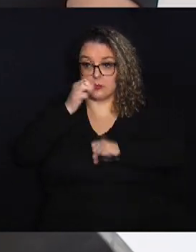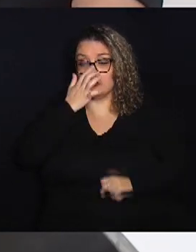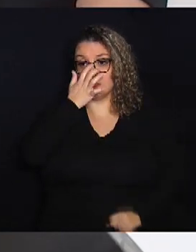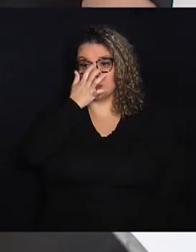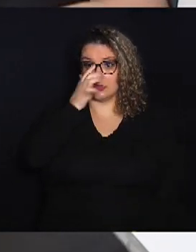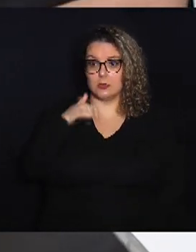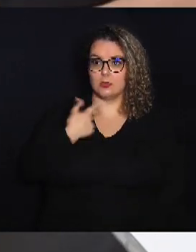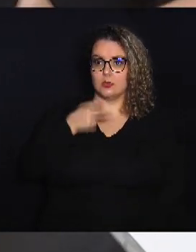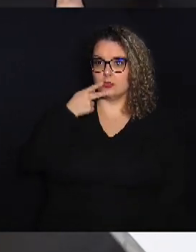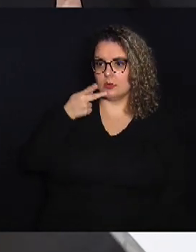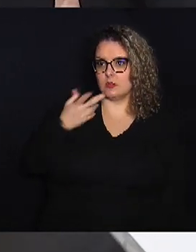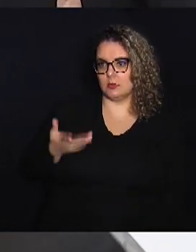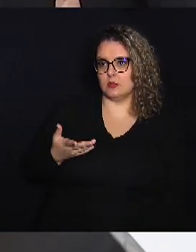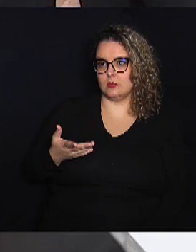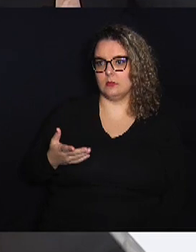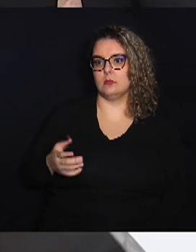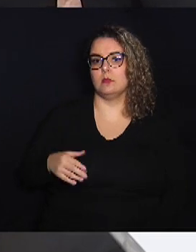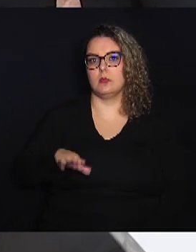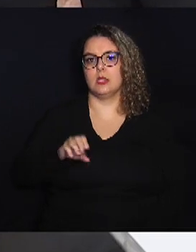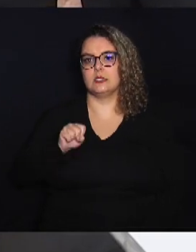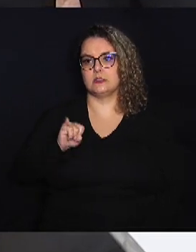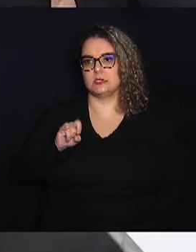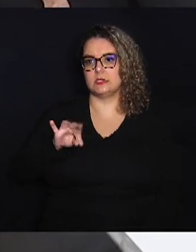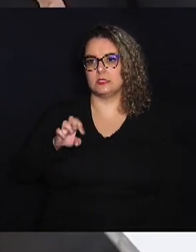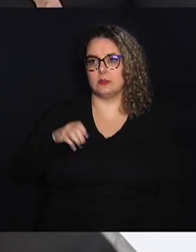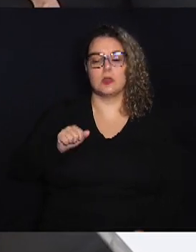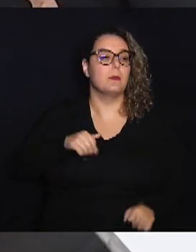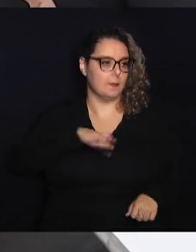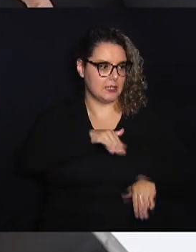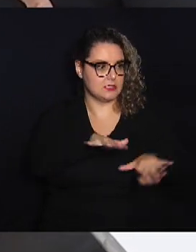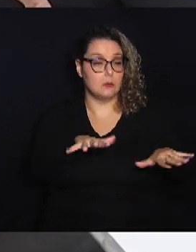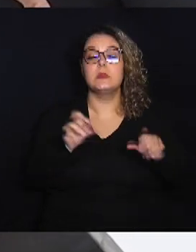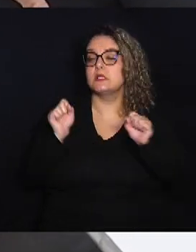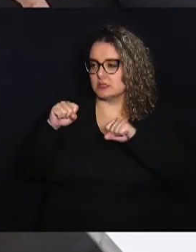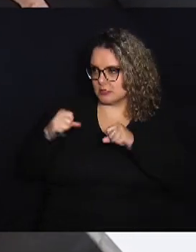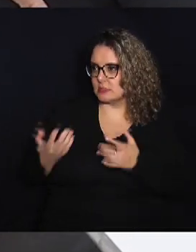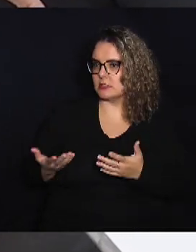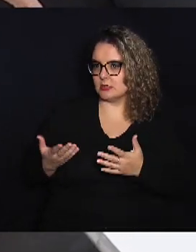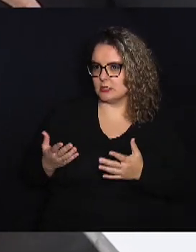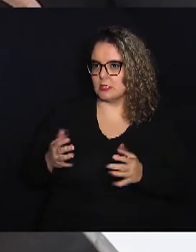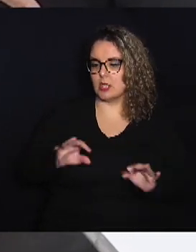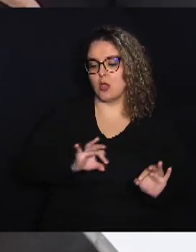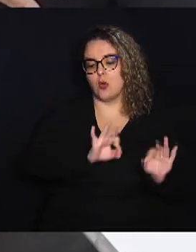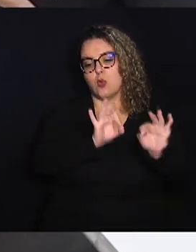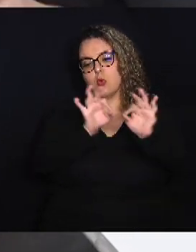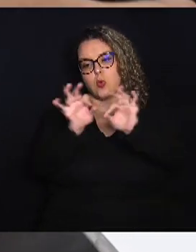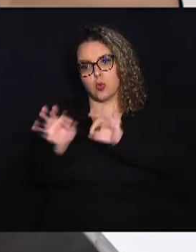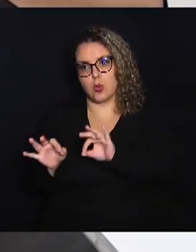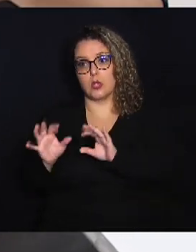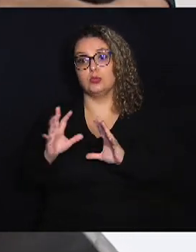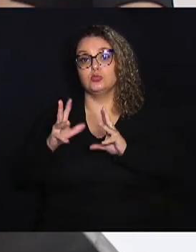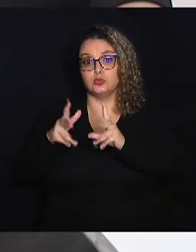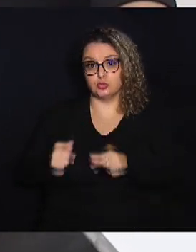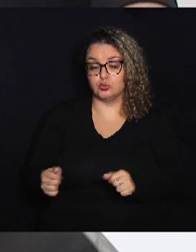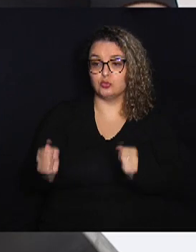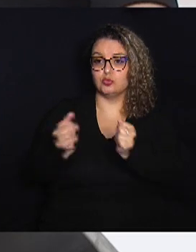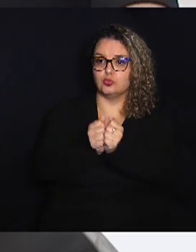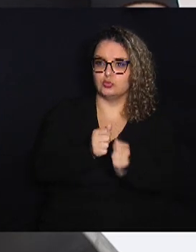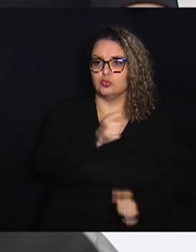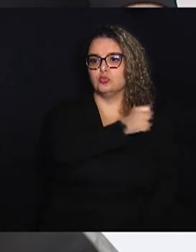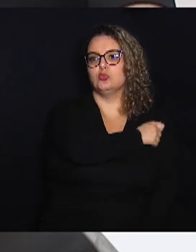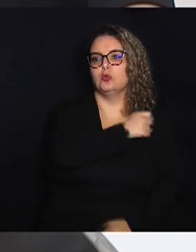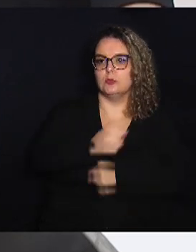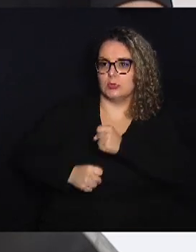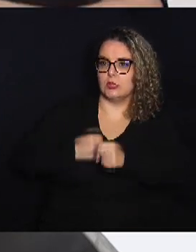está falando de uma questão mais sistêmica. Mais ampla. Exatamente. Que acompanha o aluno ao longo do tempo, ao longo do ano,